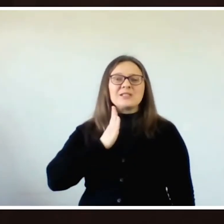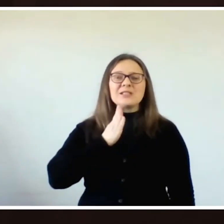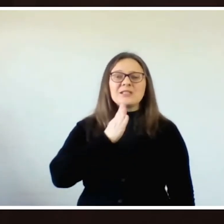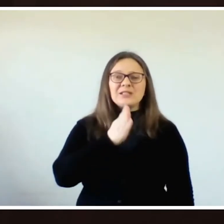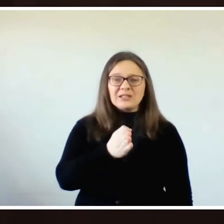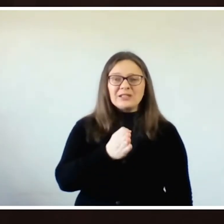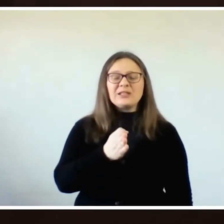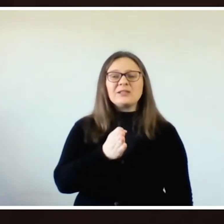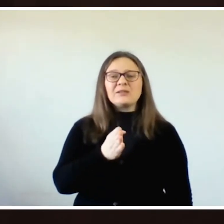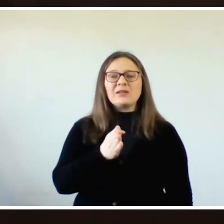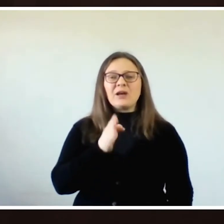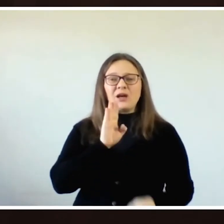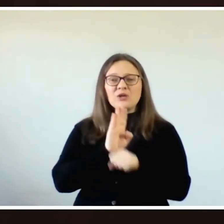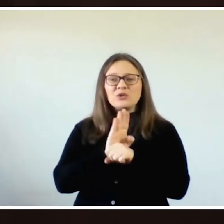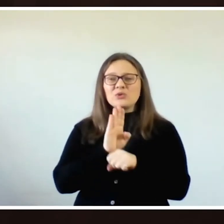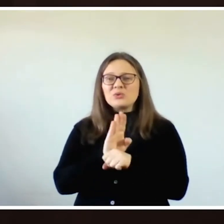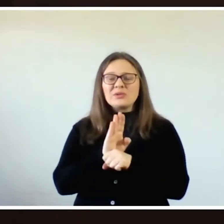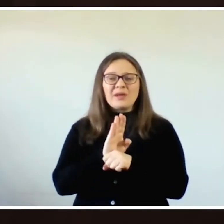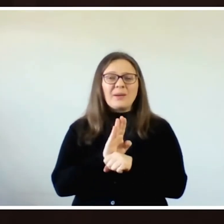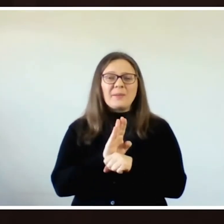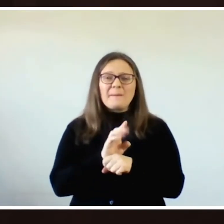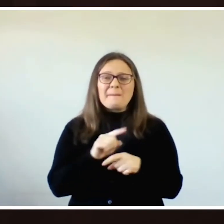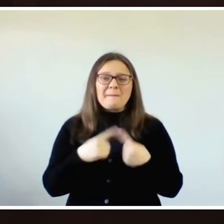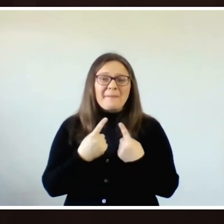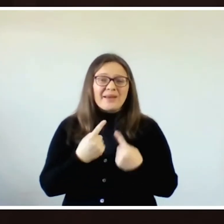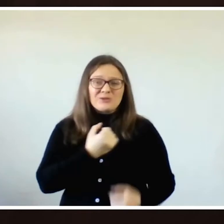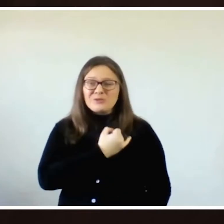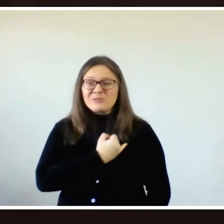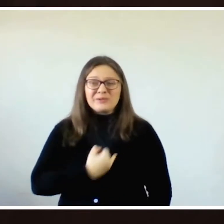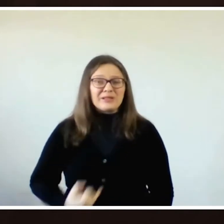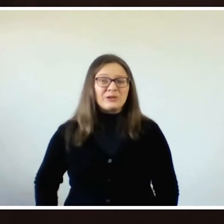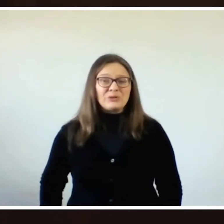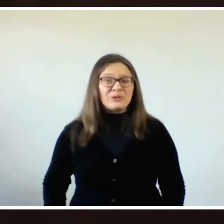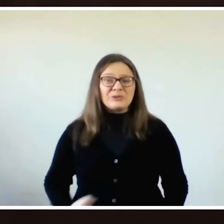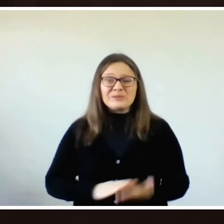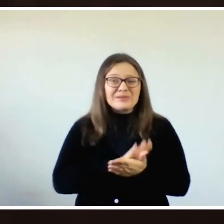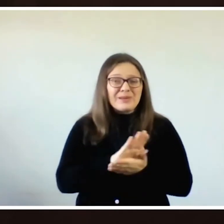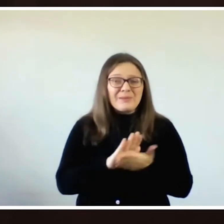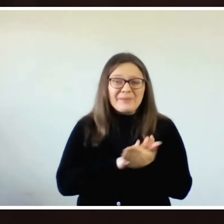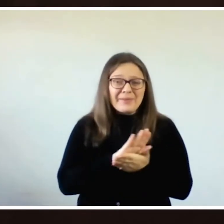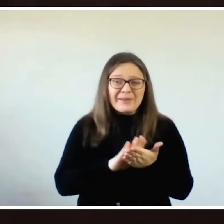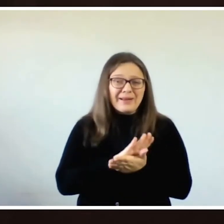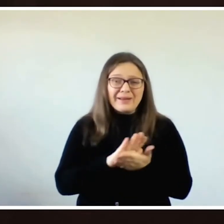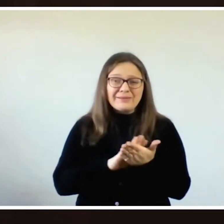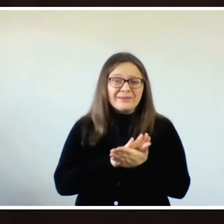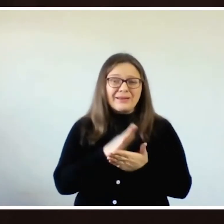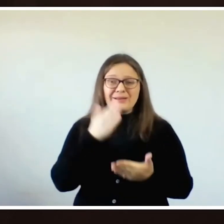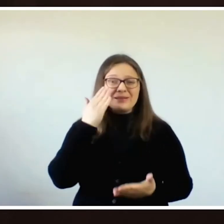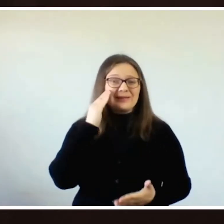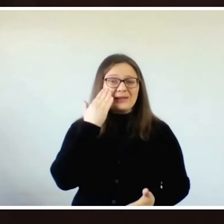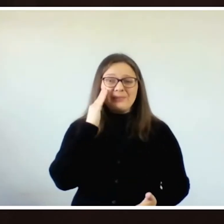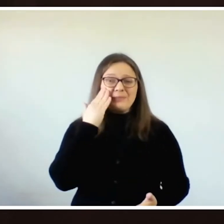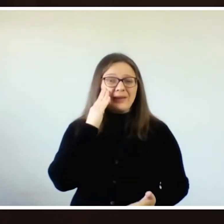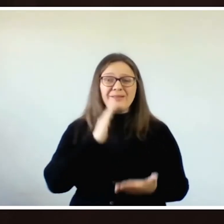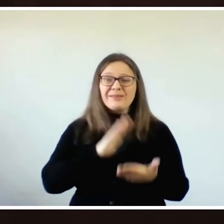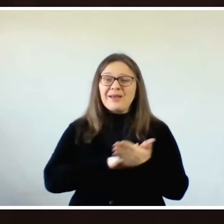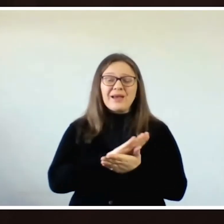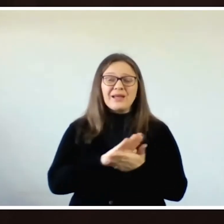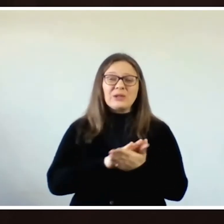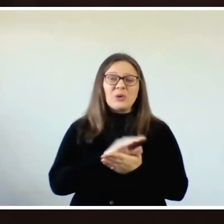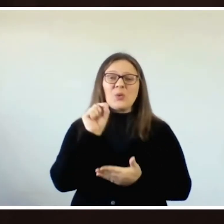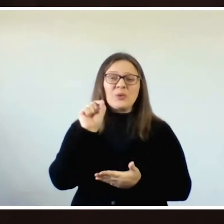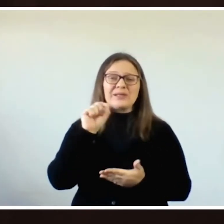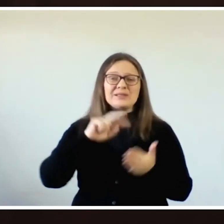da disputa. Ele não sabia nada disso. Ele conhece sobre a Trindade, sobre Deus triuno, ele não conhece nada, né? O que estava em jogo era